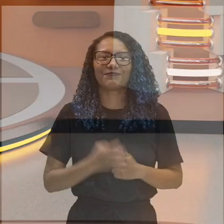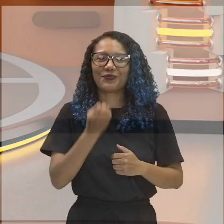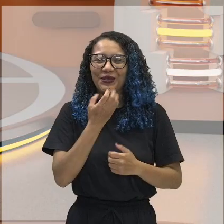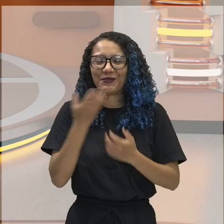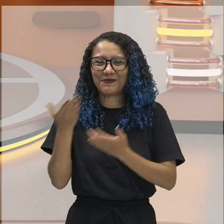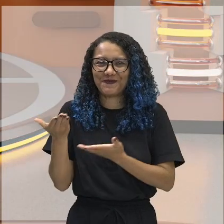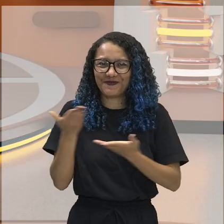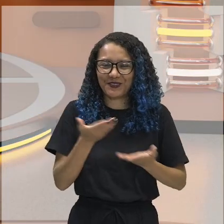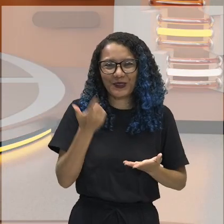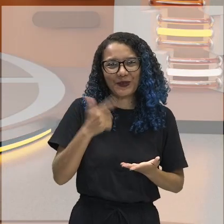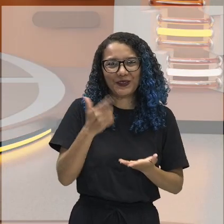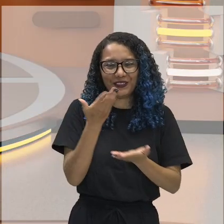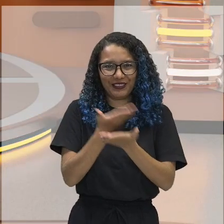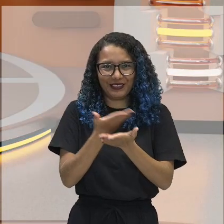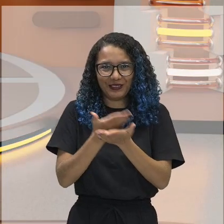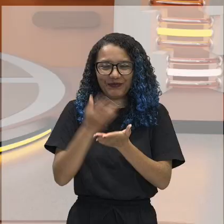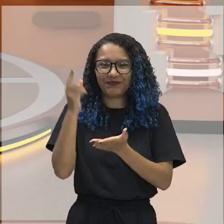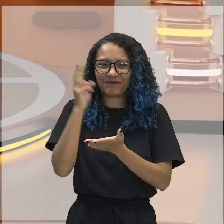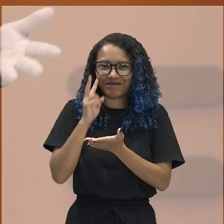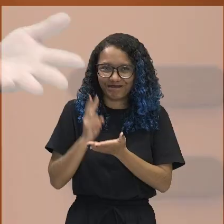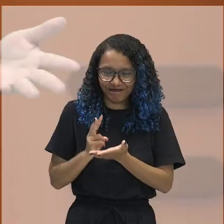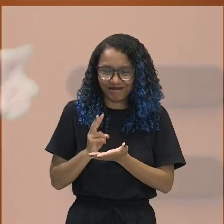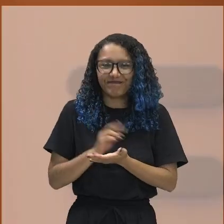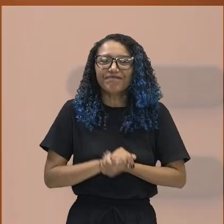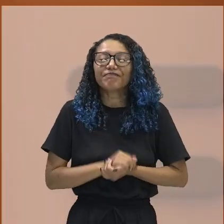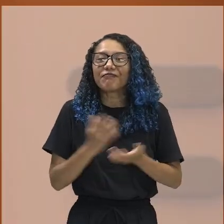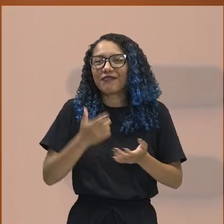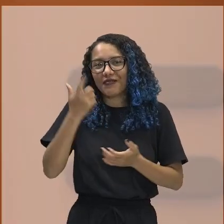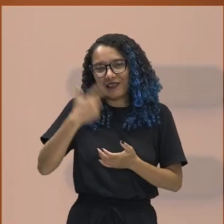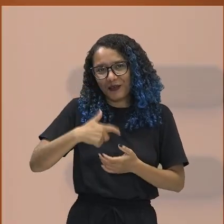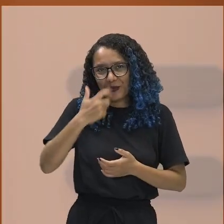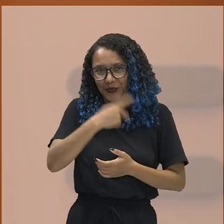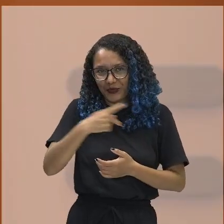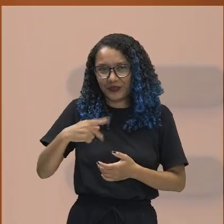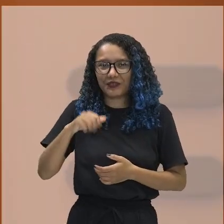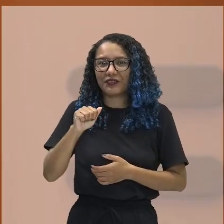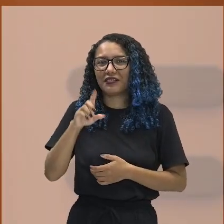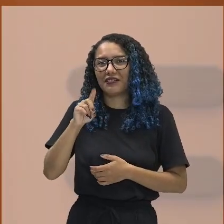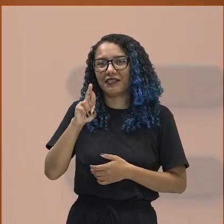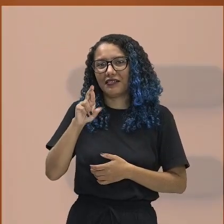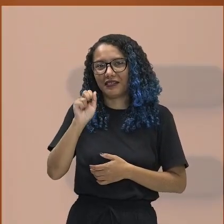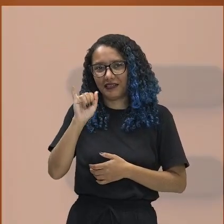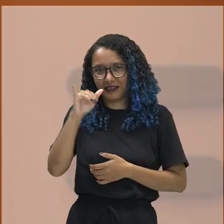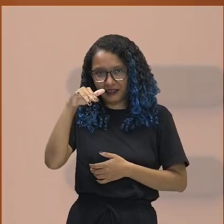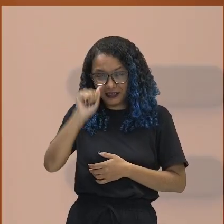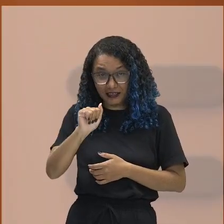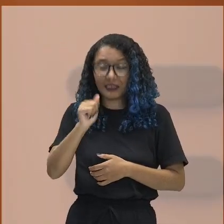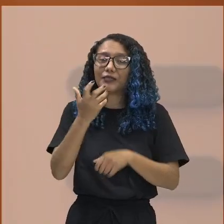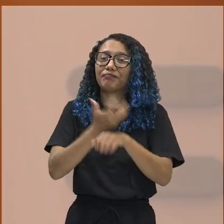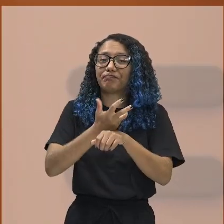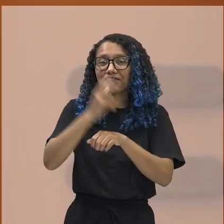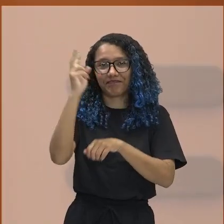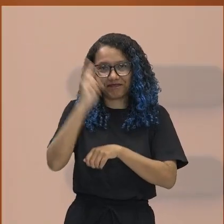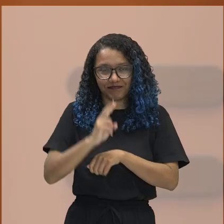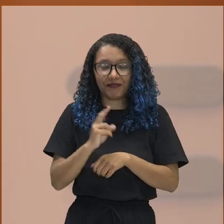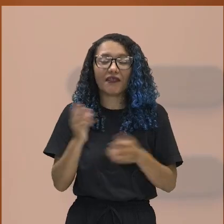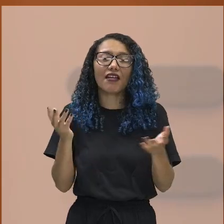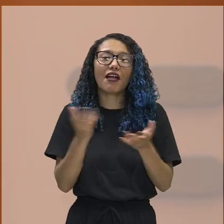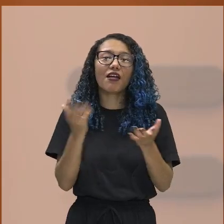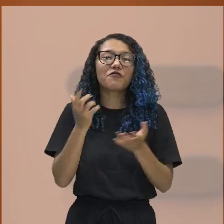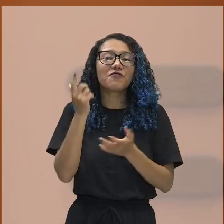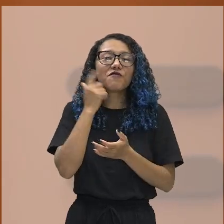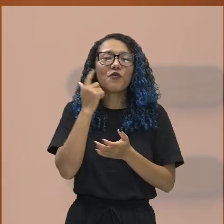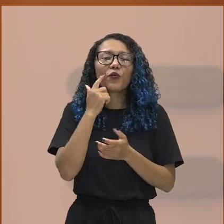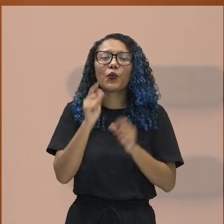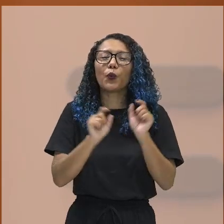Sejam bem-vindos a mais uma aula. Eu sou a professora Adriana Cabral do Componente de História e convido vocês,